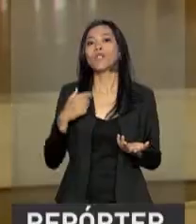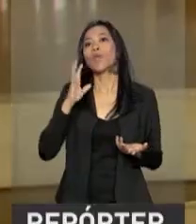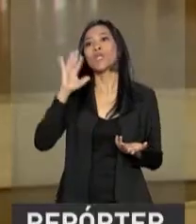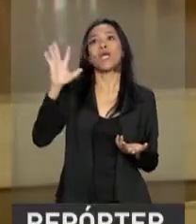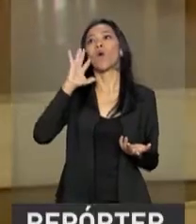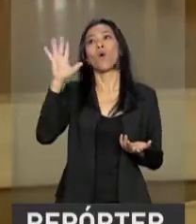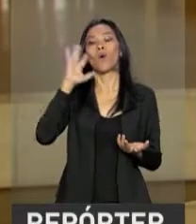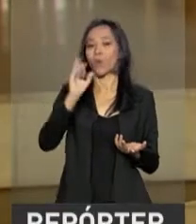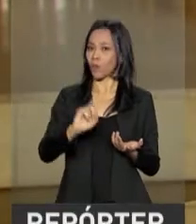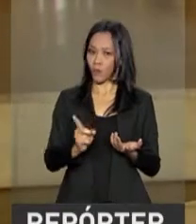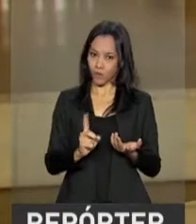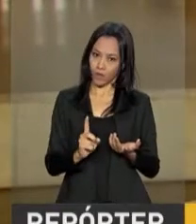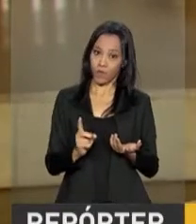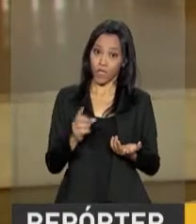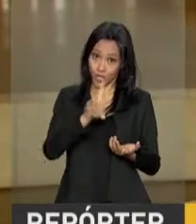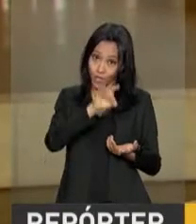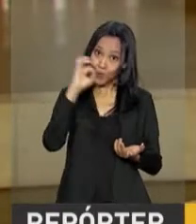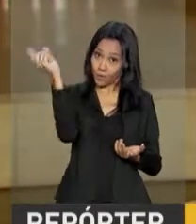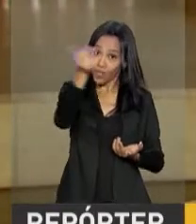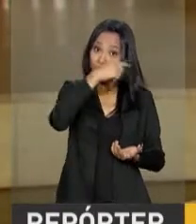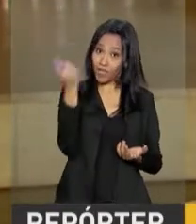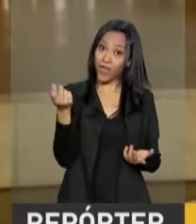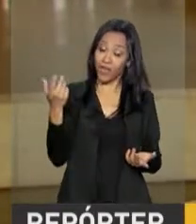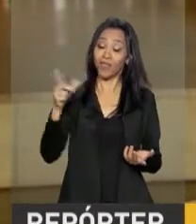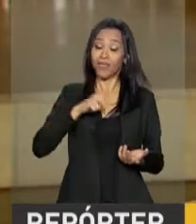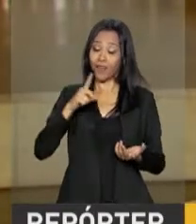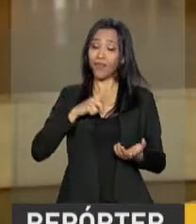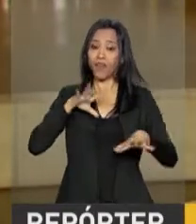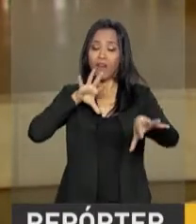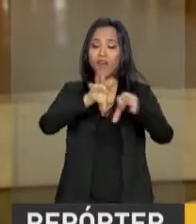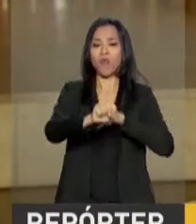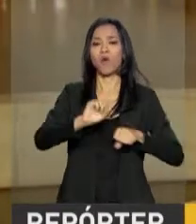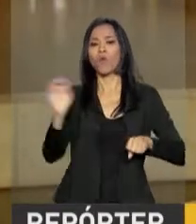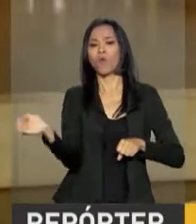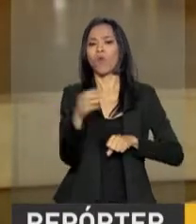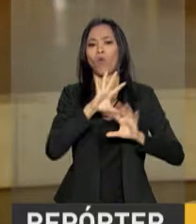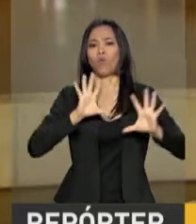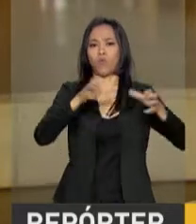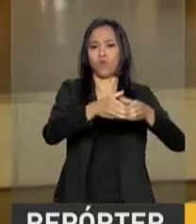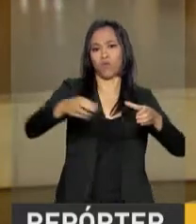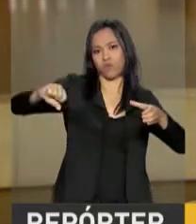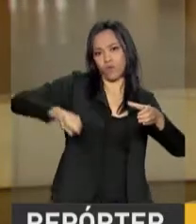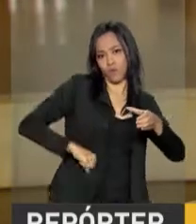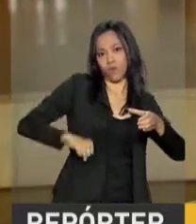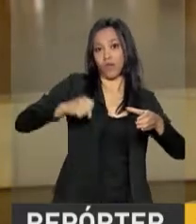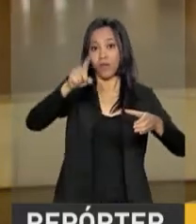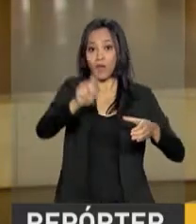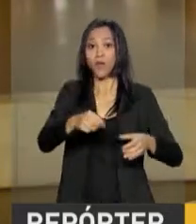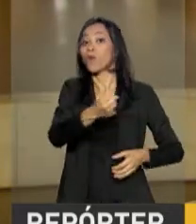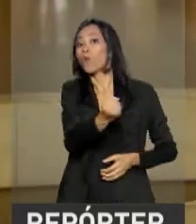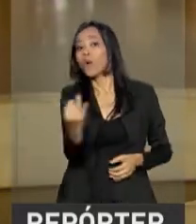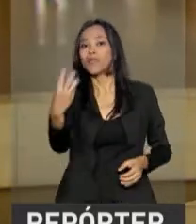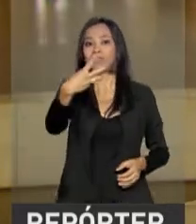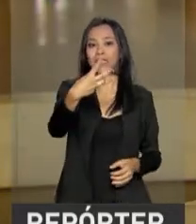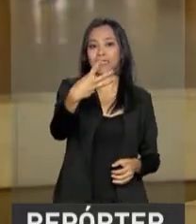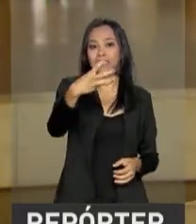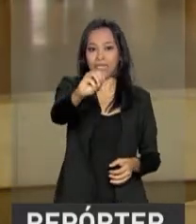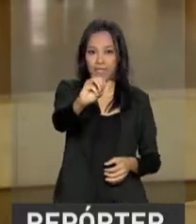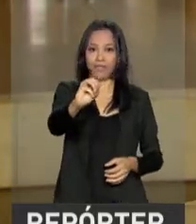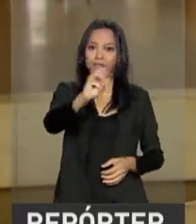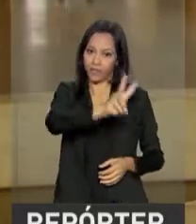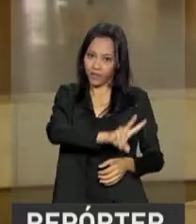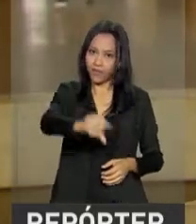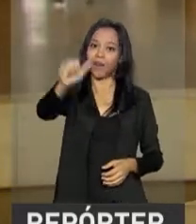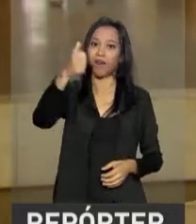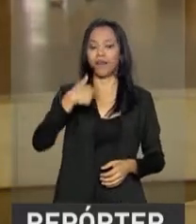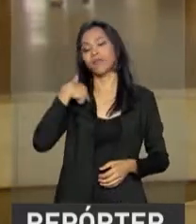teórico. E no dia do diplomata acontece a formatura de uma nova turma de servidores da carreira. São 30 diplomatas que vão atuar